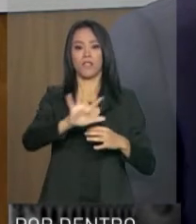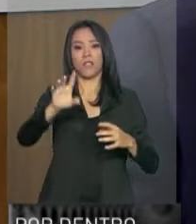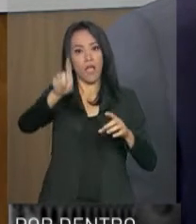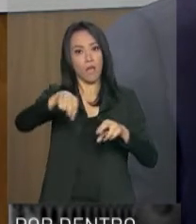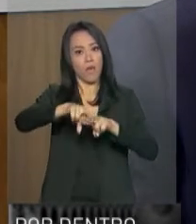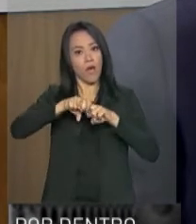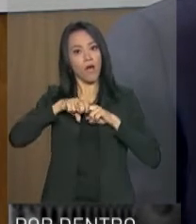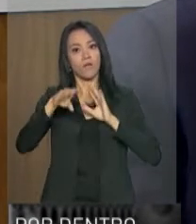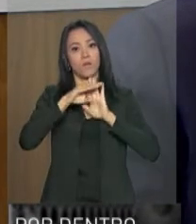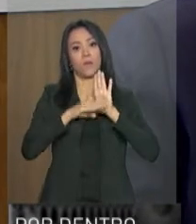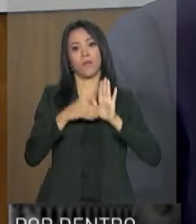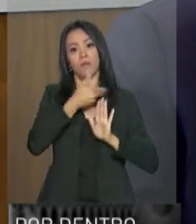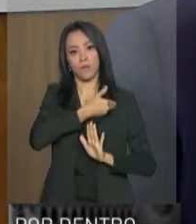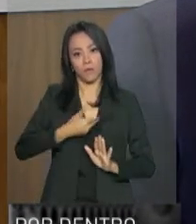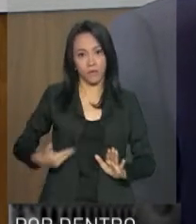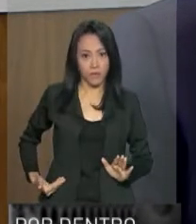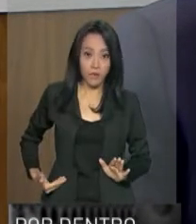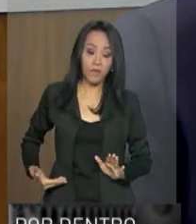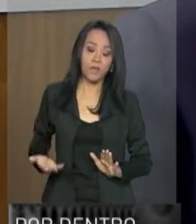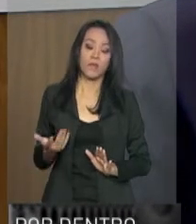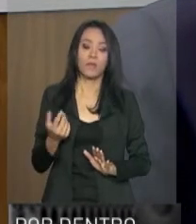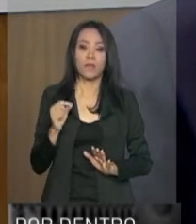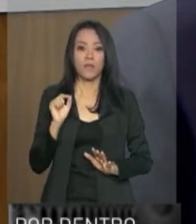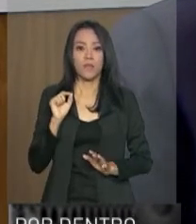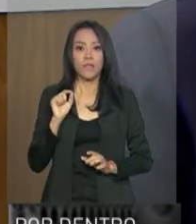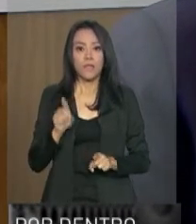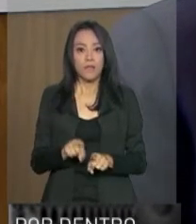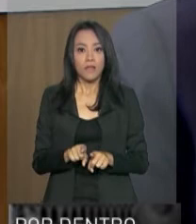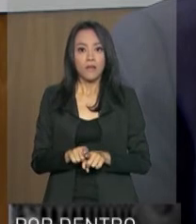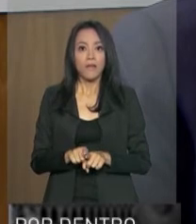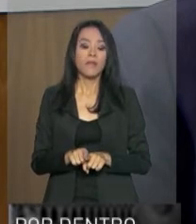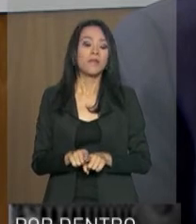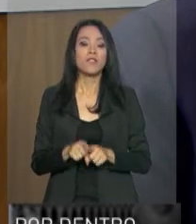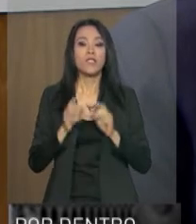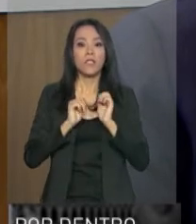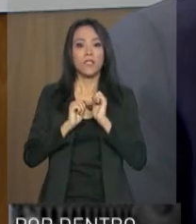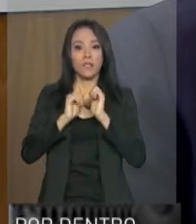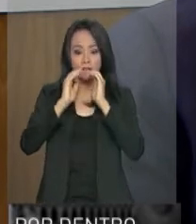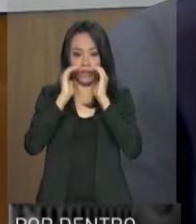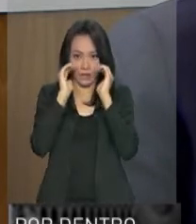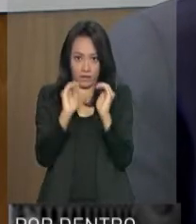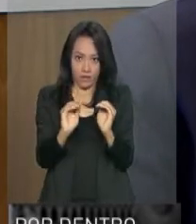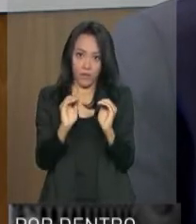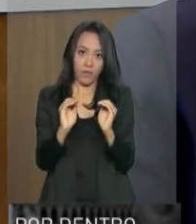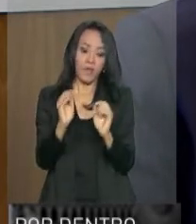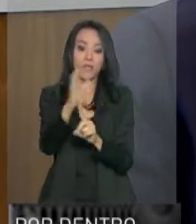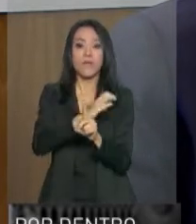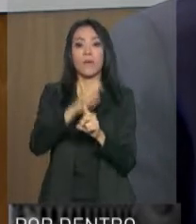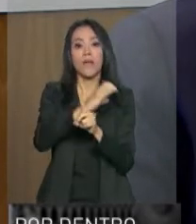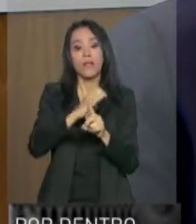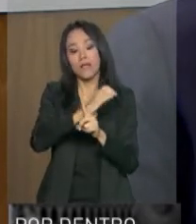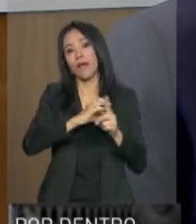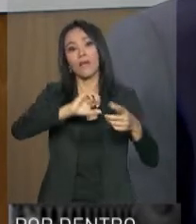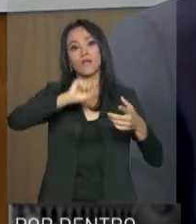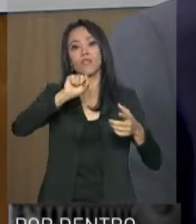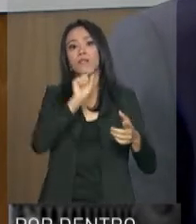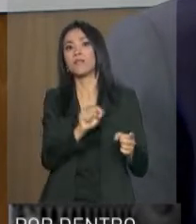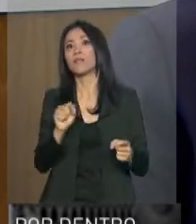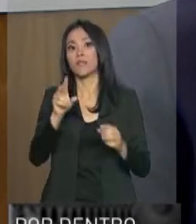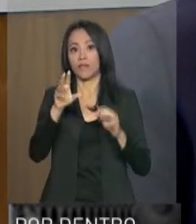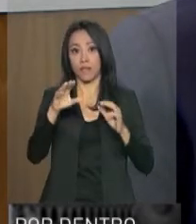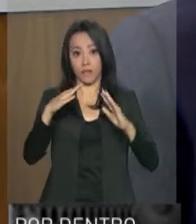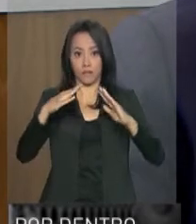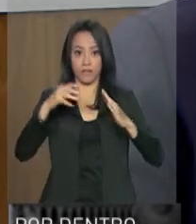a eficiência da do cumprimento do cronograma do desligamento sistema analógico para o